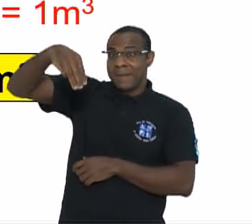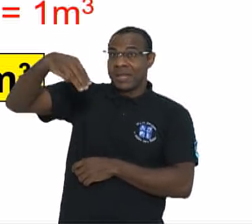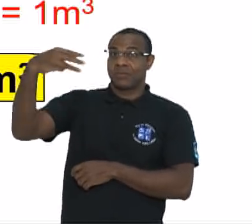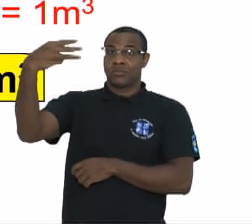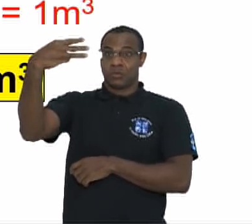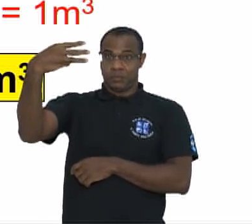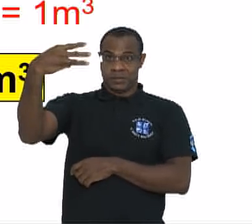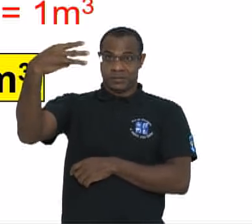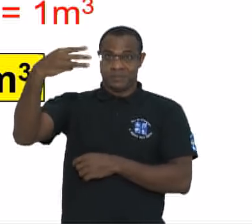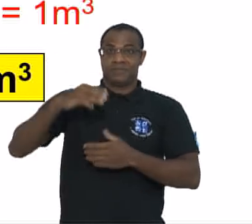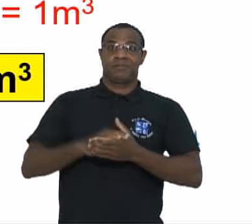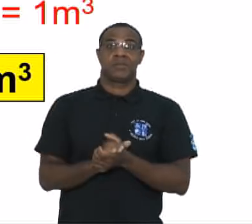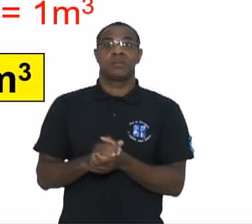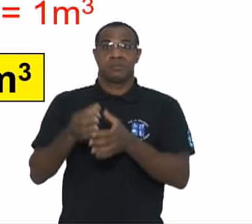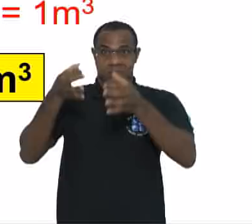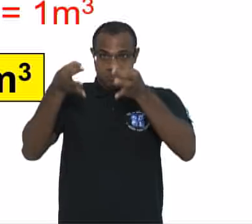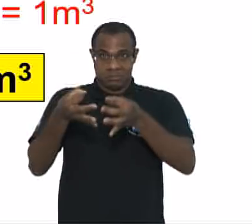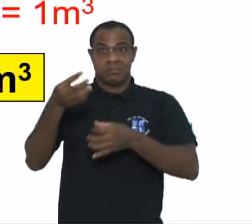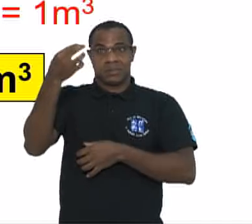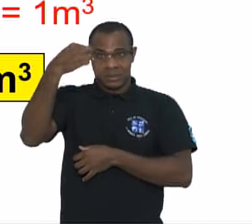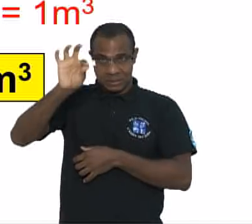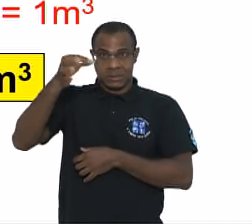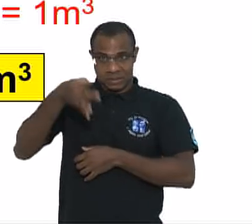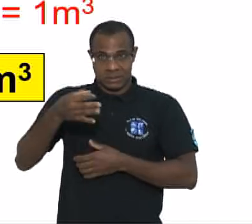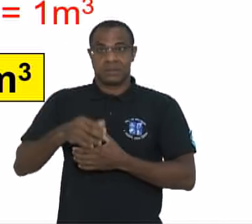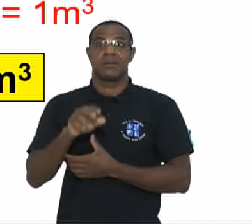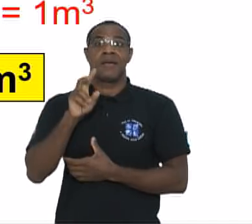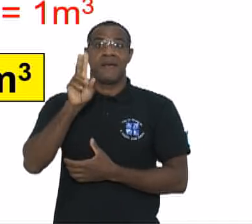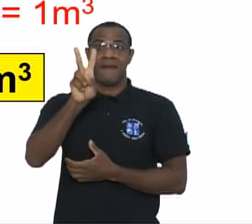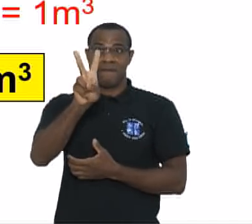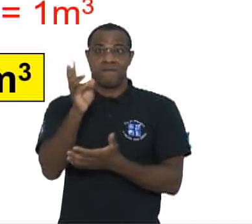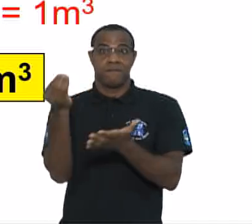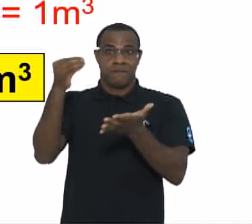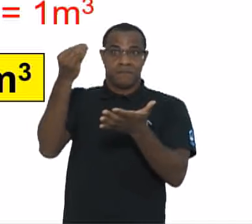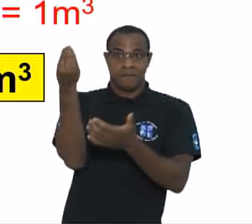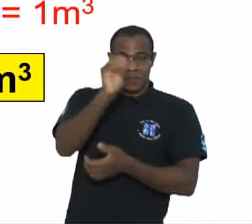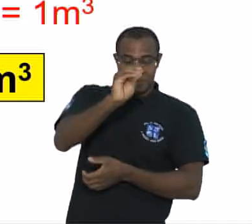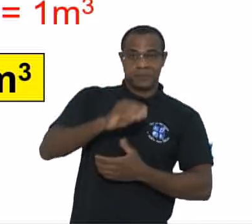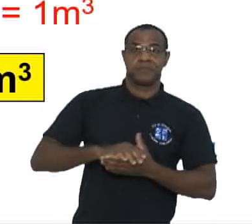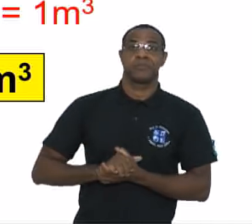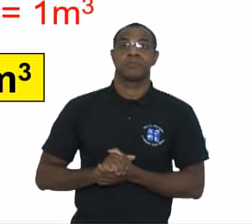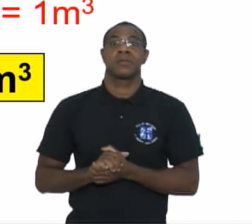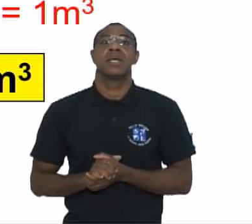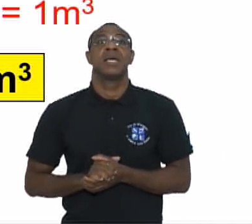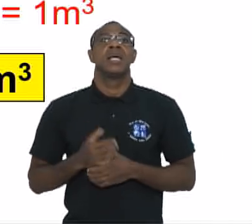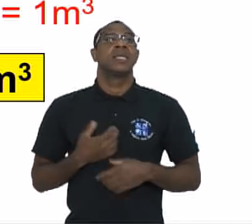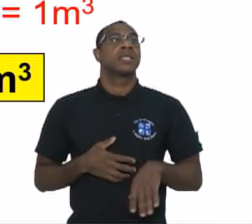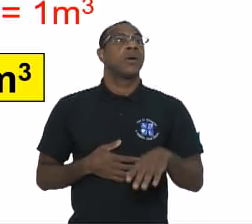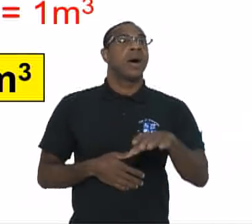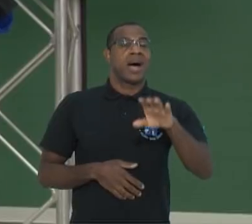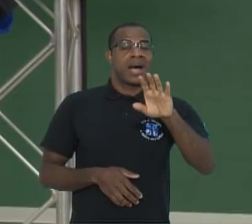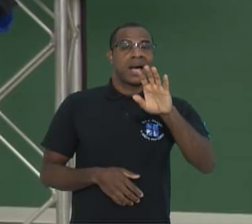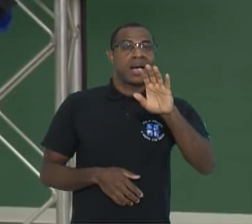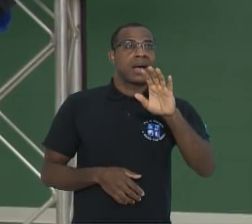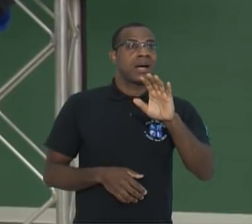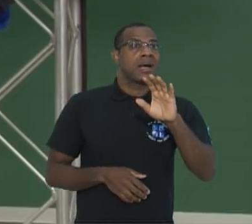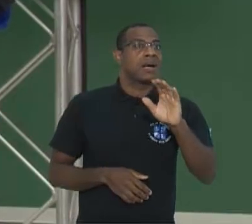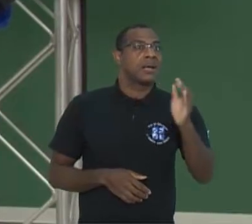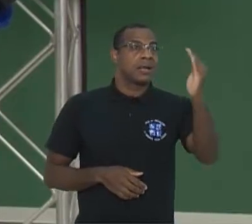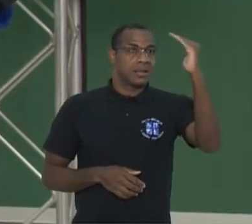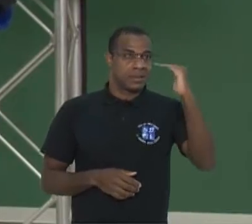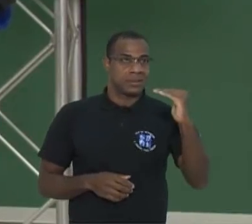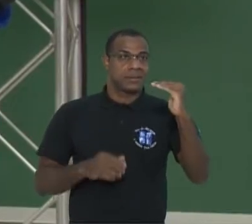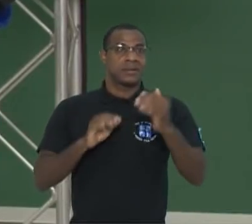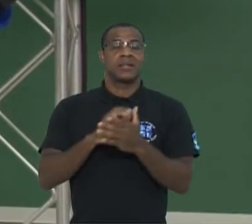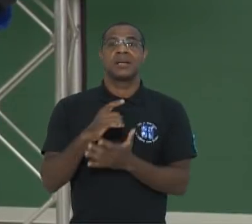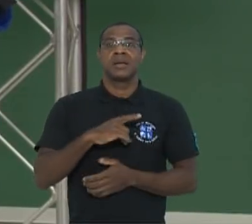verdadeira. A outra sentença diz que 800.000 centímetros cúbicos, então nós estamos em centímetros cúbicos, e eu